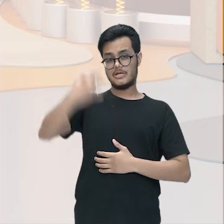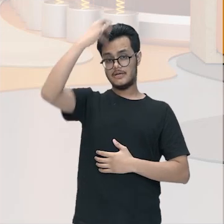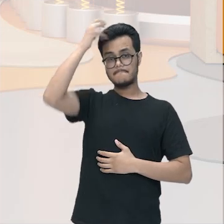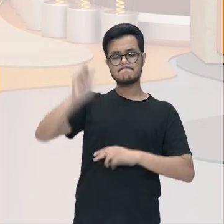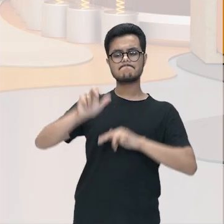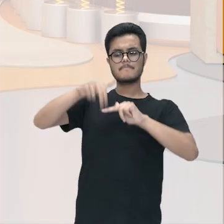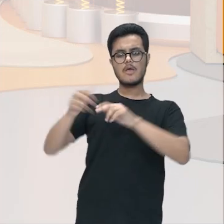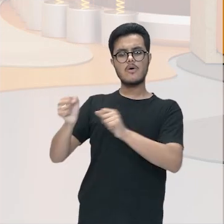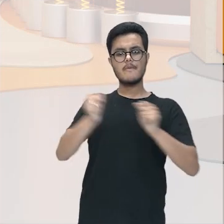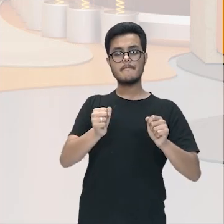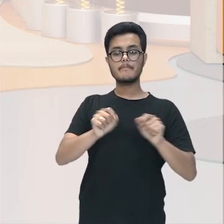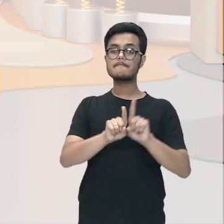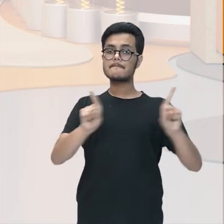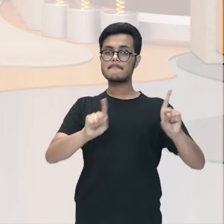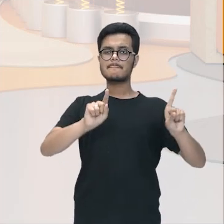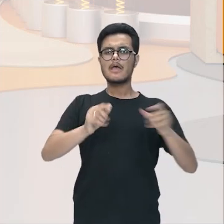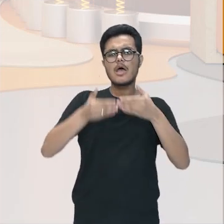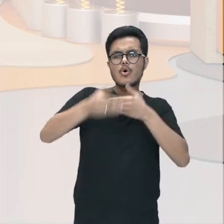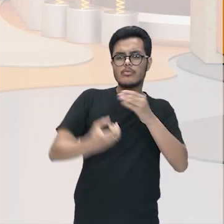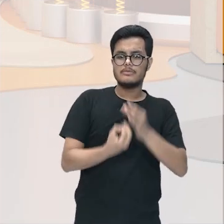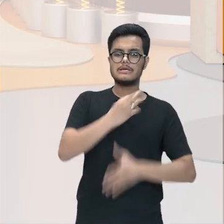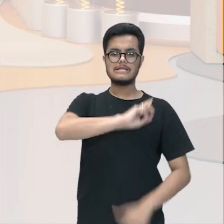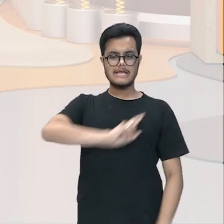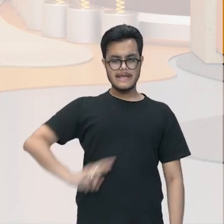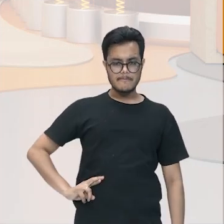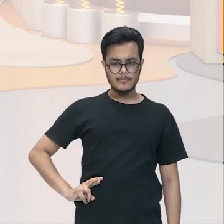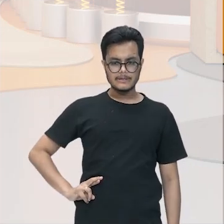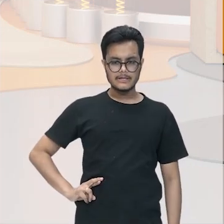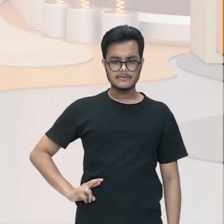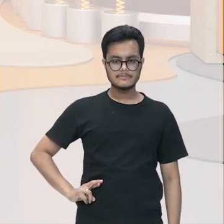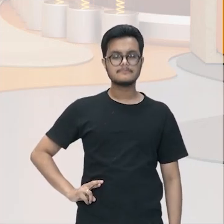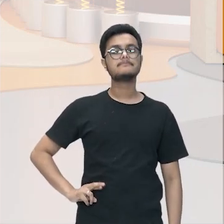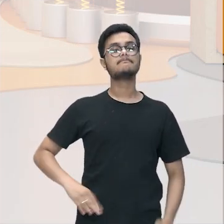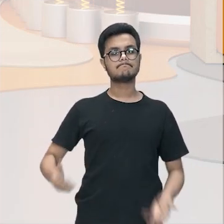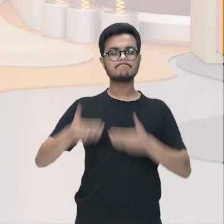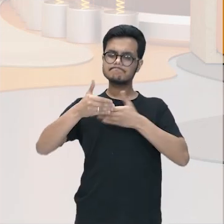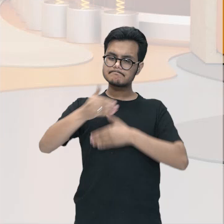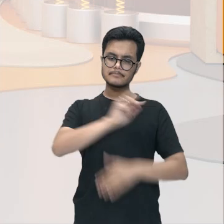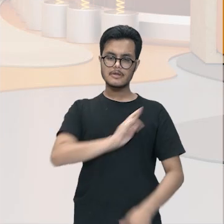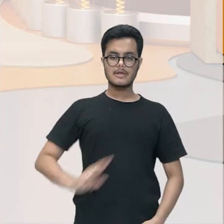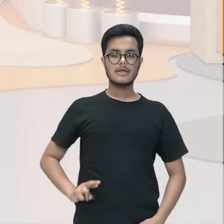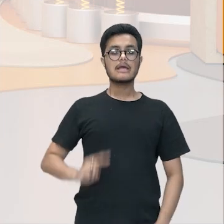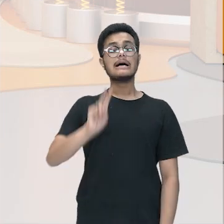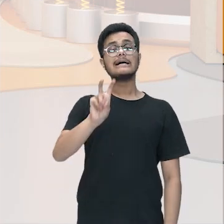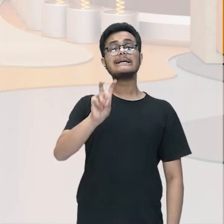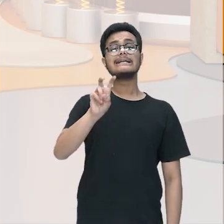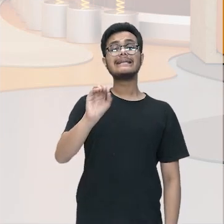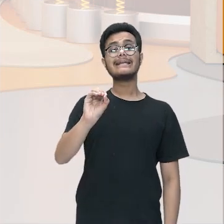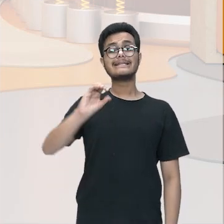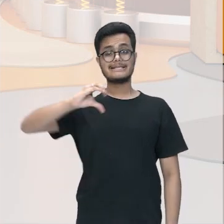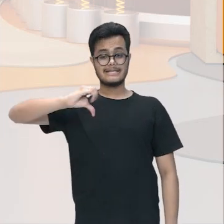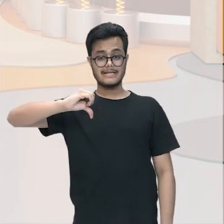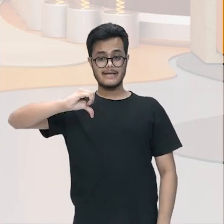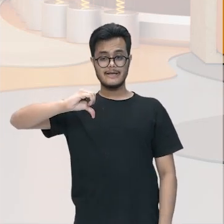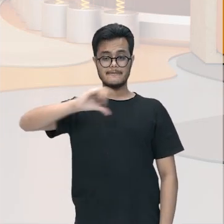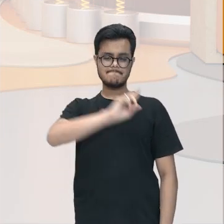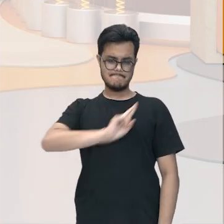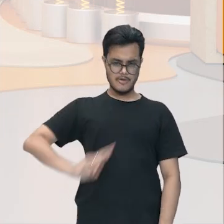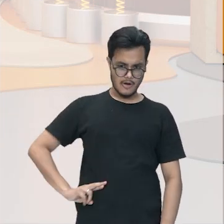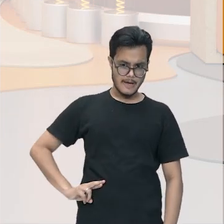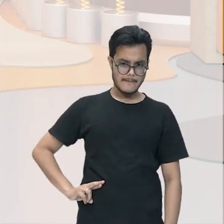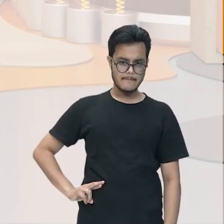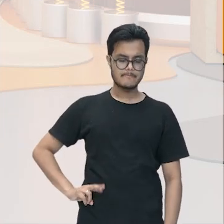quando a República ela foi criada. Sob o domínio da República, que nasce a partir de 509, Roma inicia uma fase